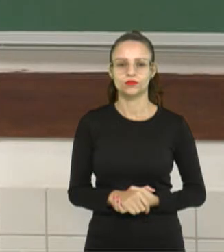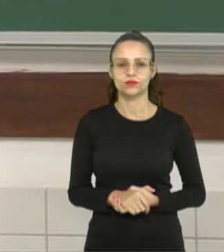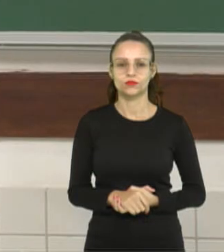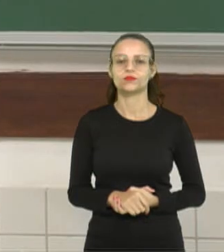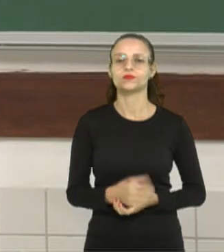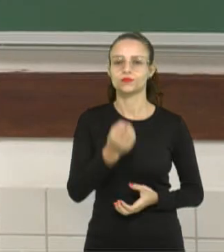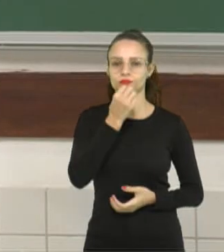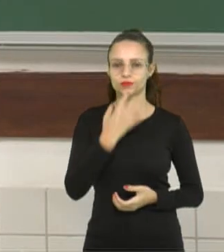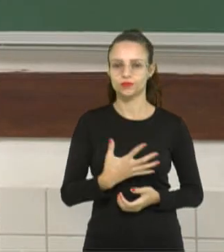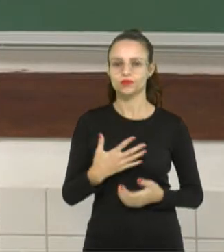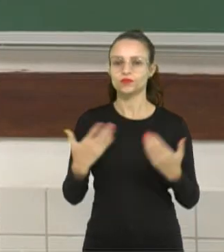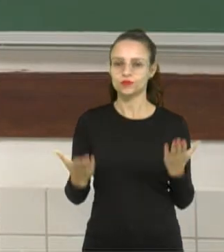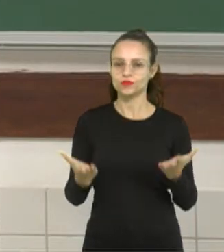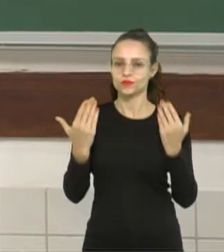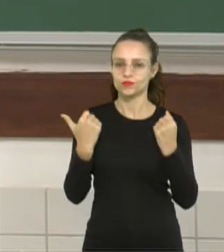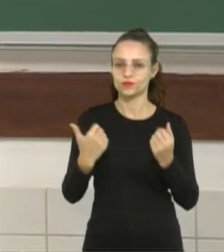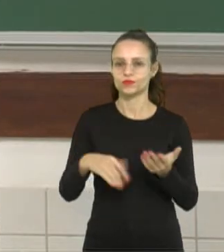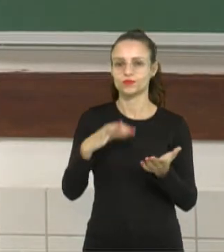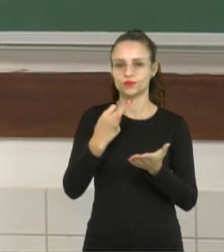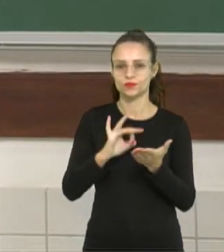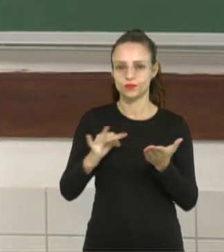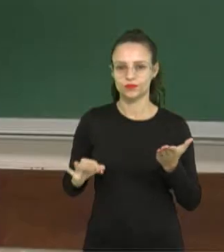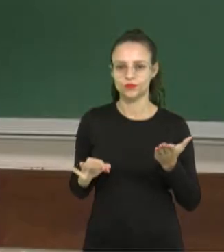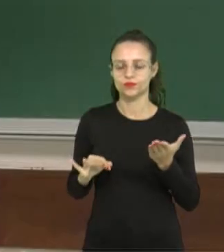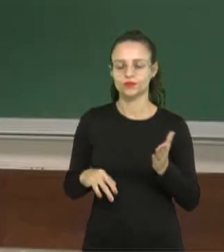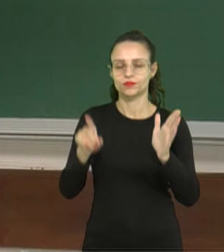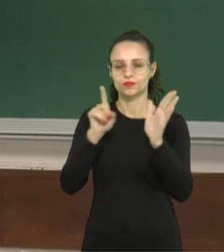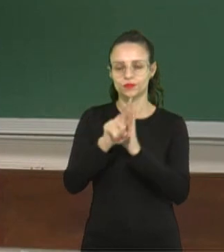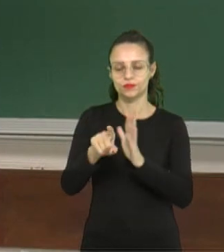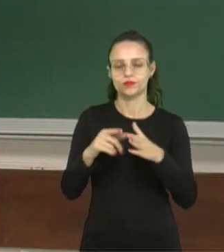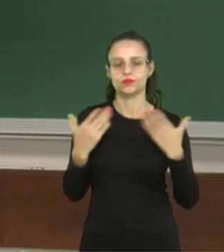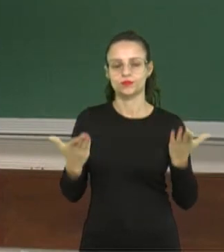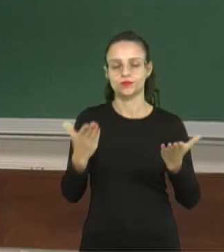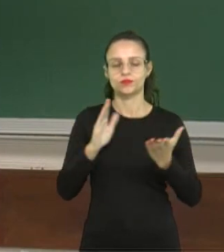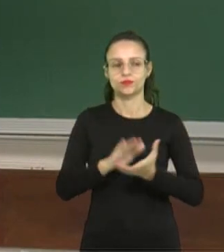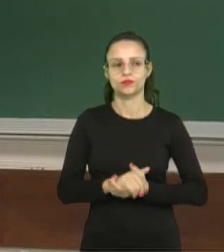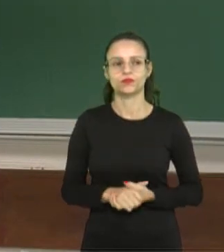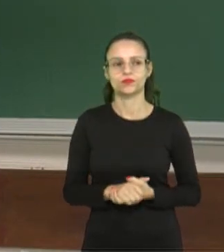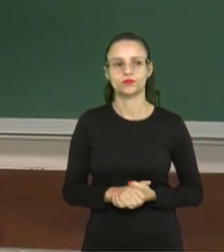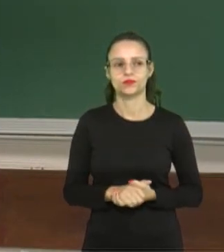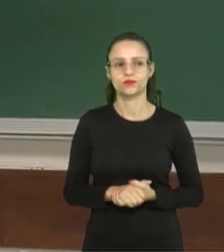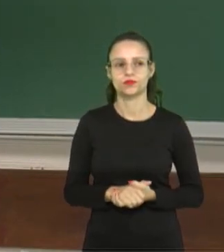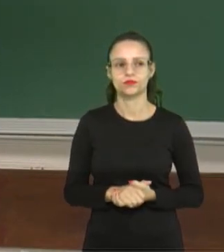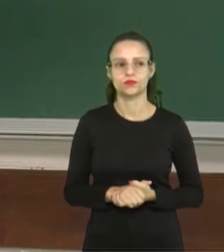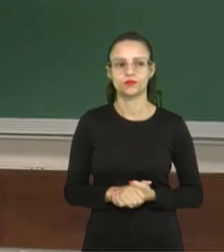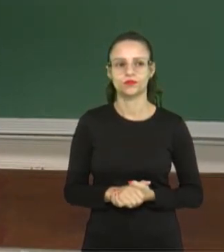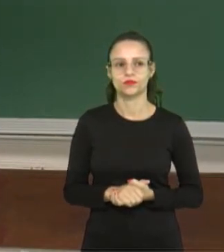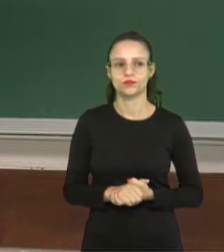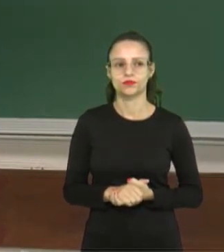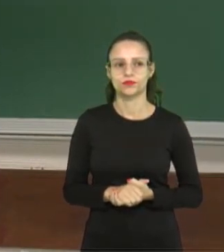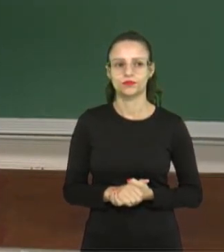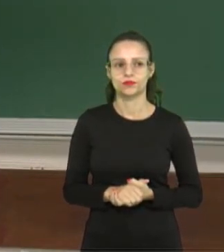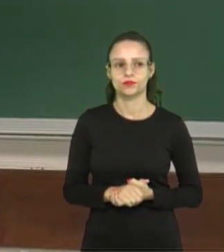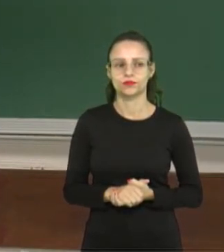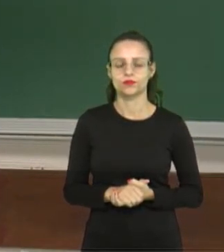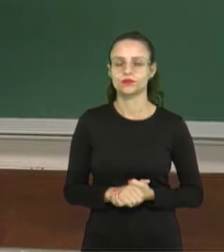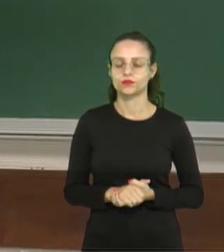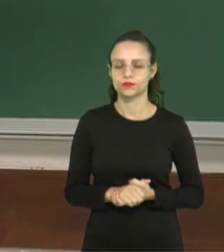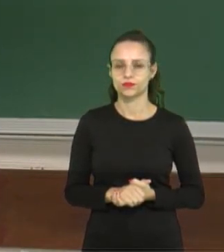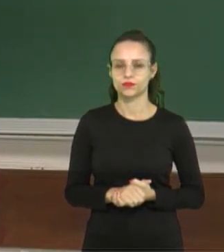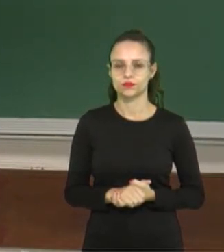Muy bien, chicos, vamos a corregir nuestro quiz entonces. Entonces, las fiestas y tradiciones